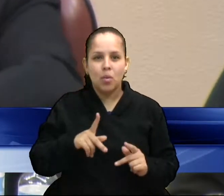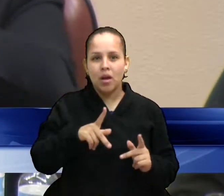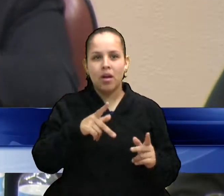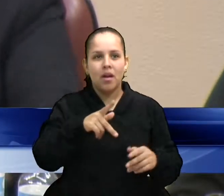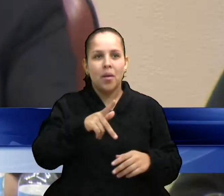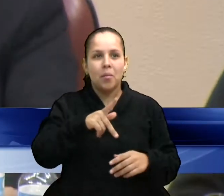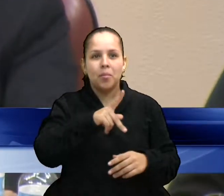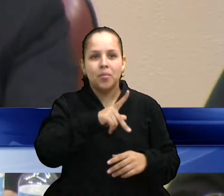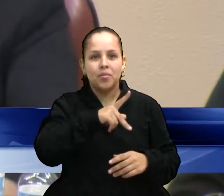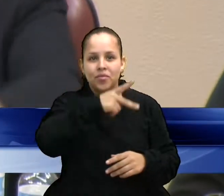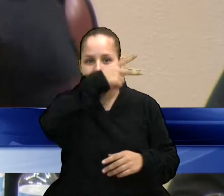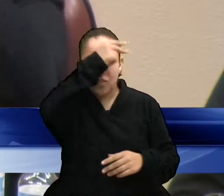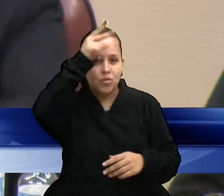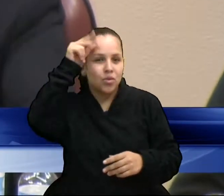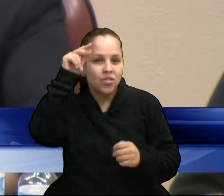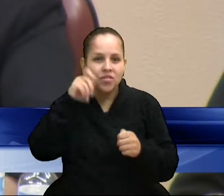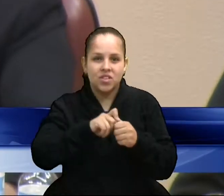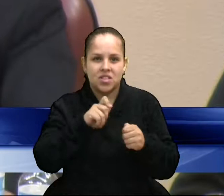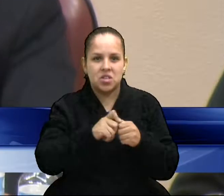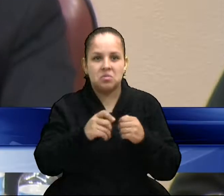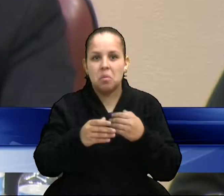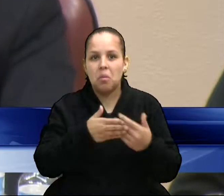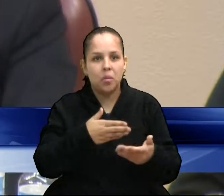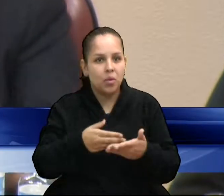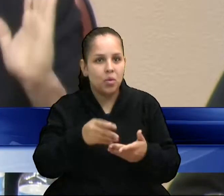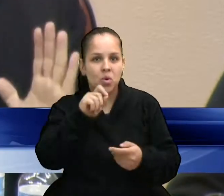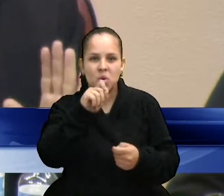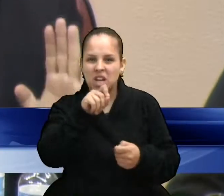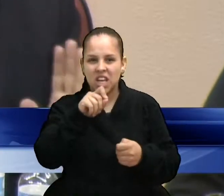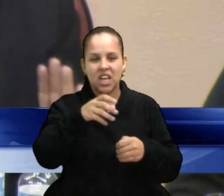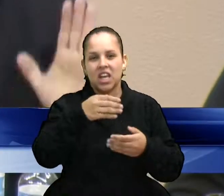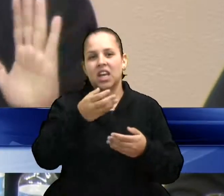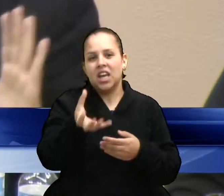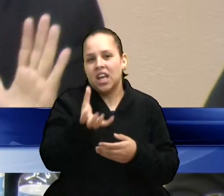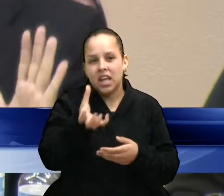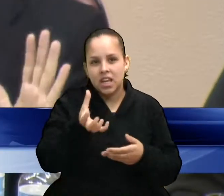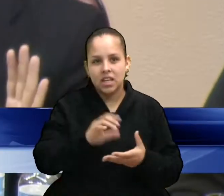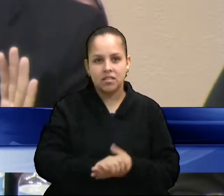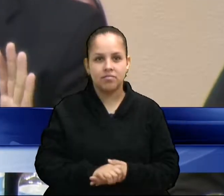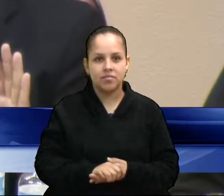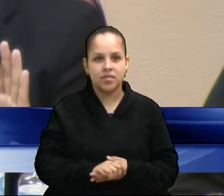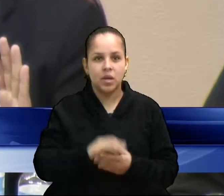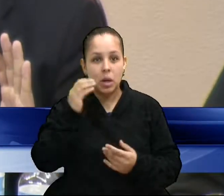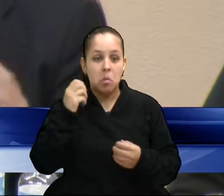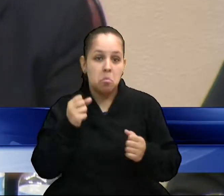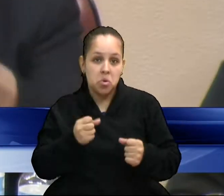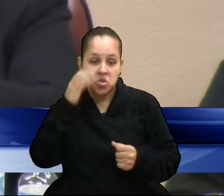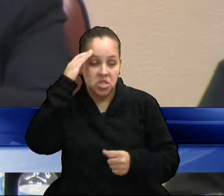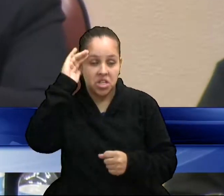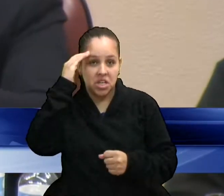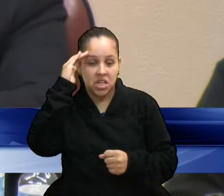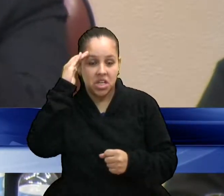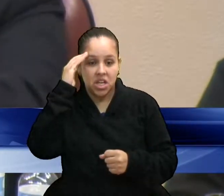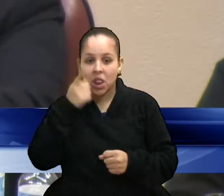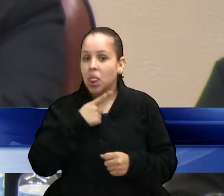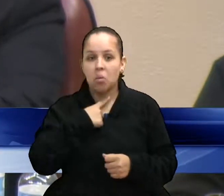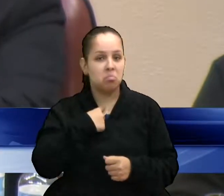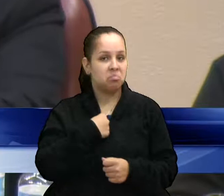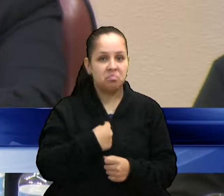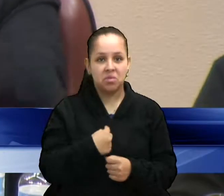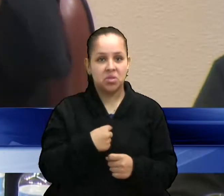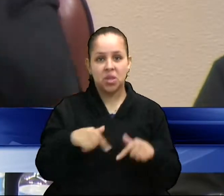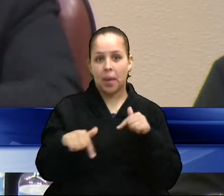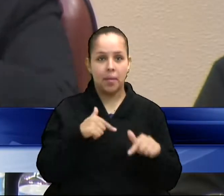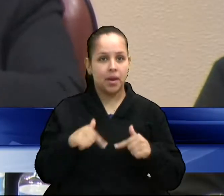papel de secretário, não escuta a população, e eu posso entender que ele não gosta de trabalhar, porque um secretário que ganha 14 mil por